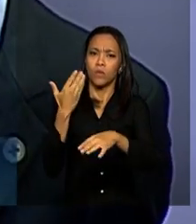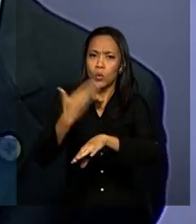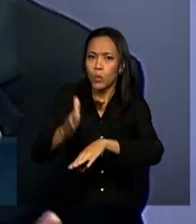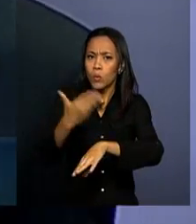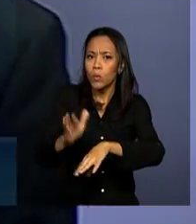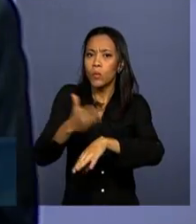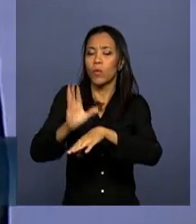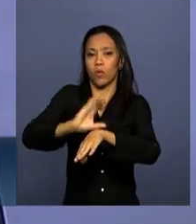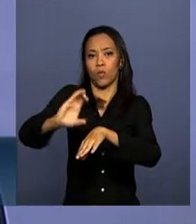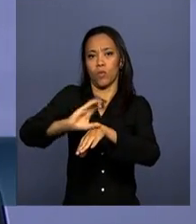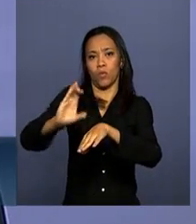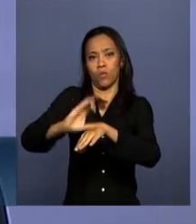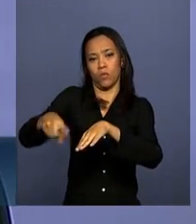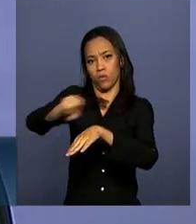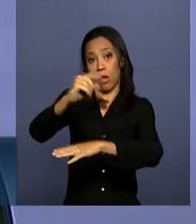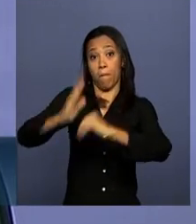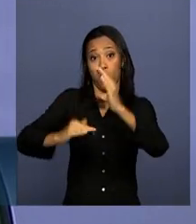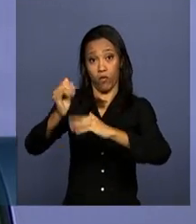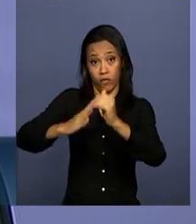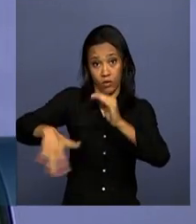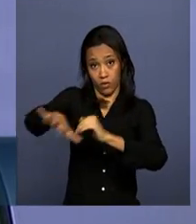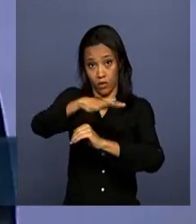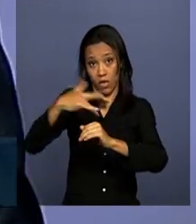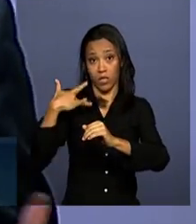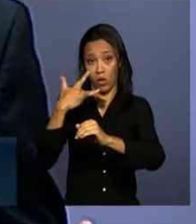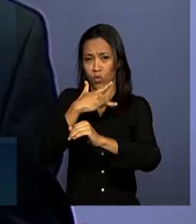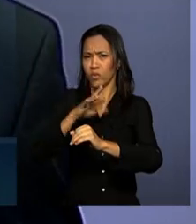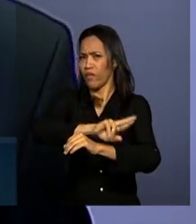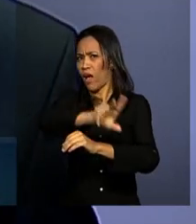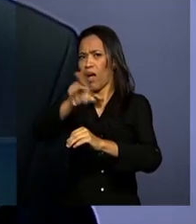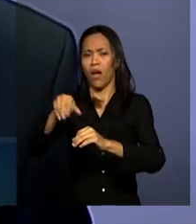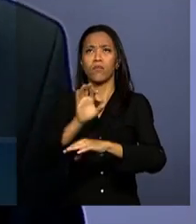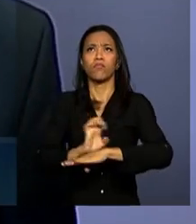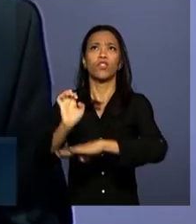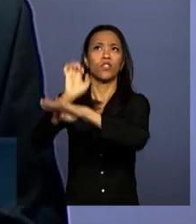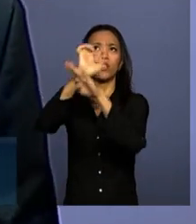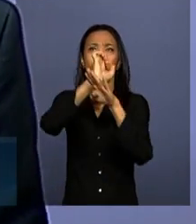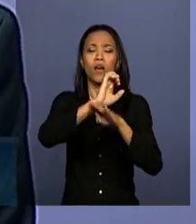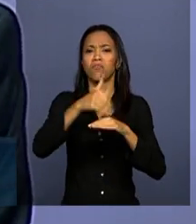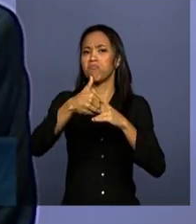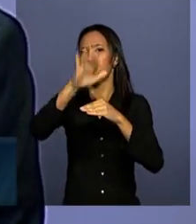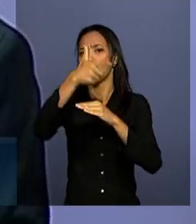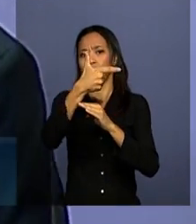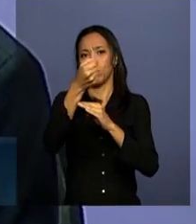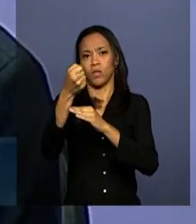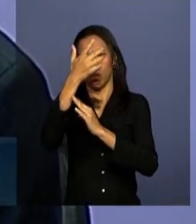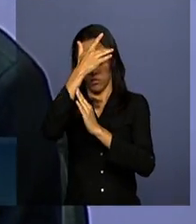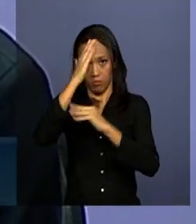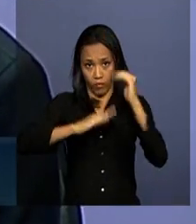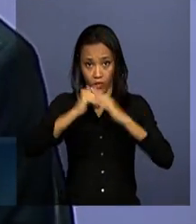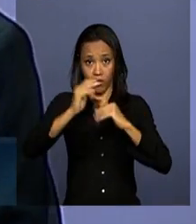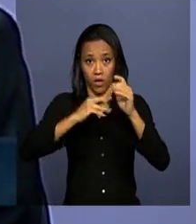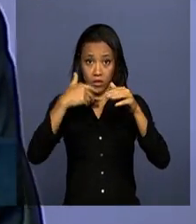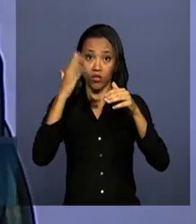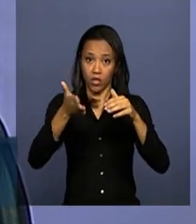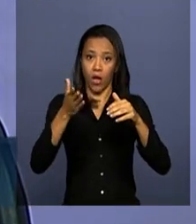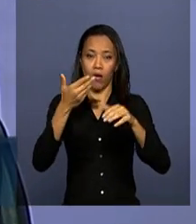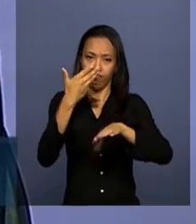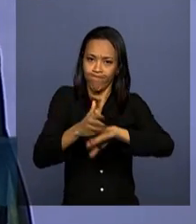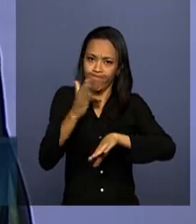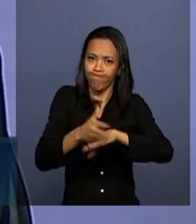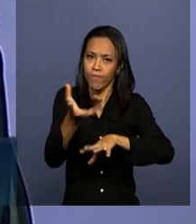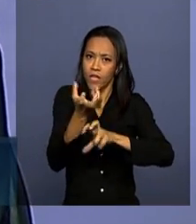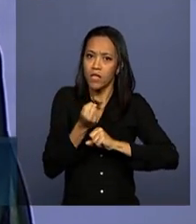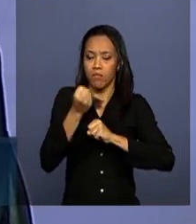segurança pública e de saúde em vários estados, foram mais de 200 profissionais preparados. Este ano há toda uma programação de